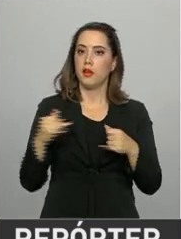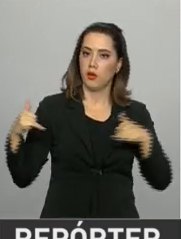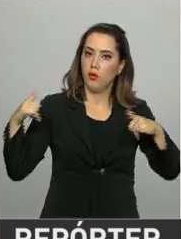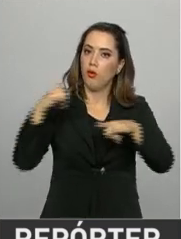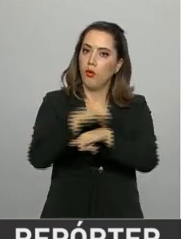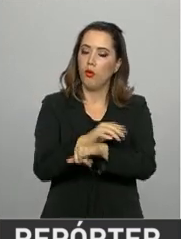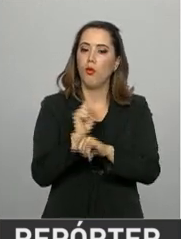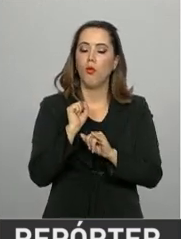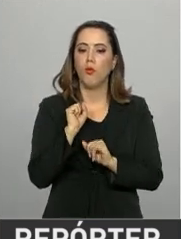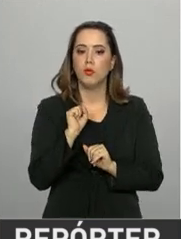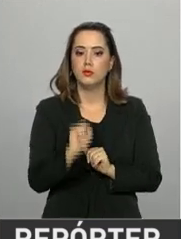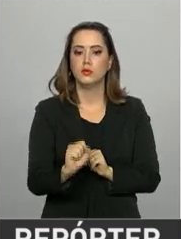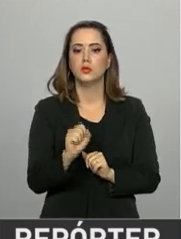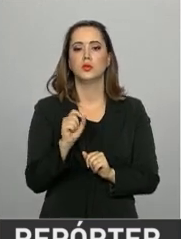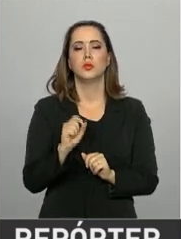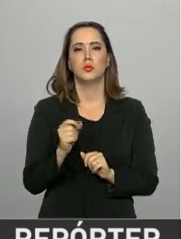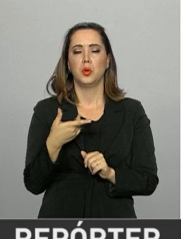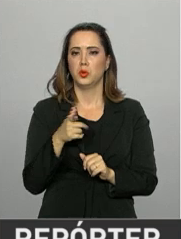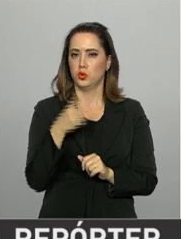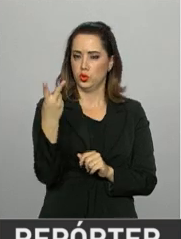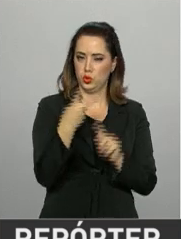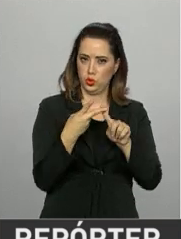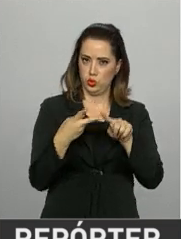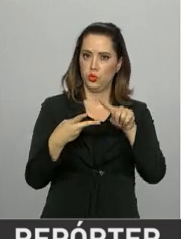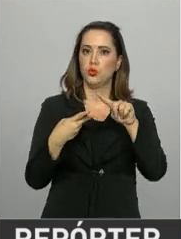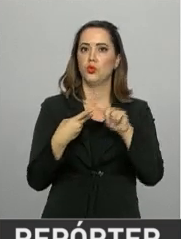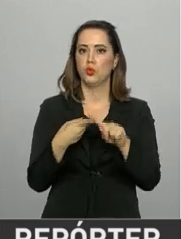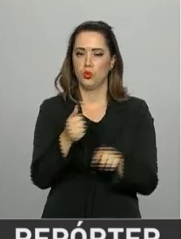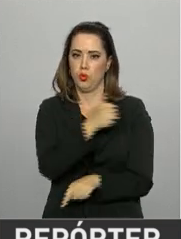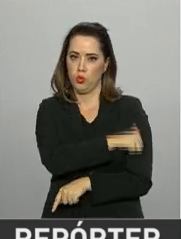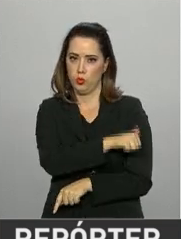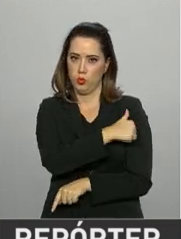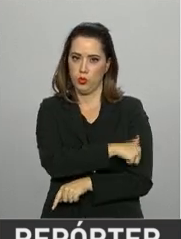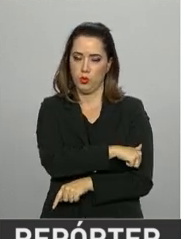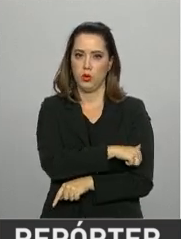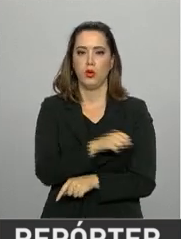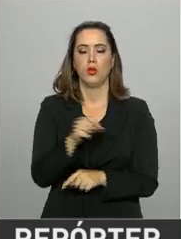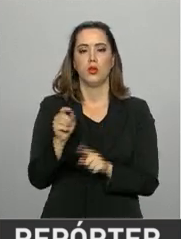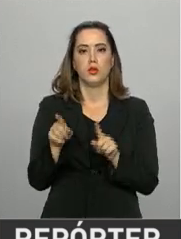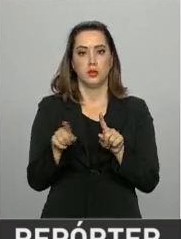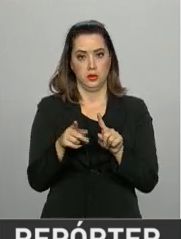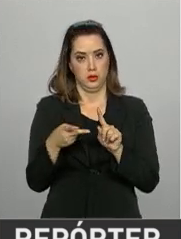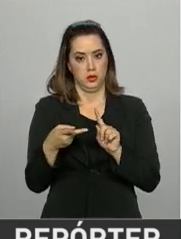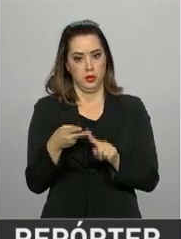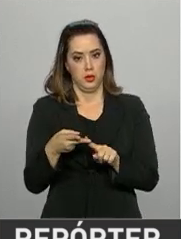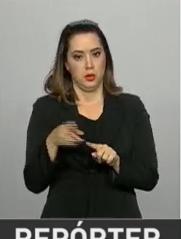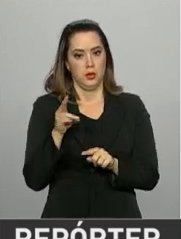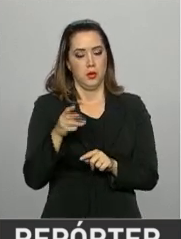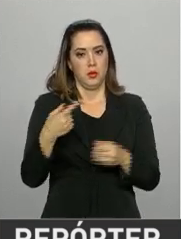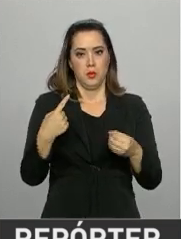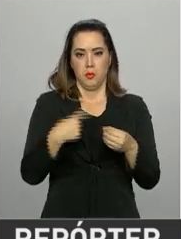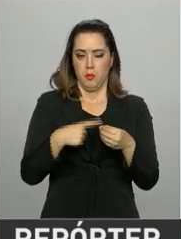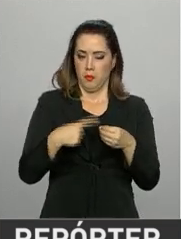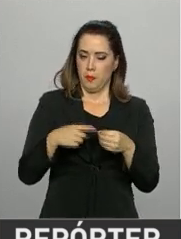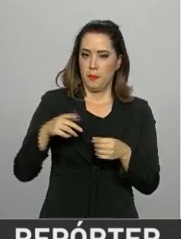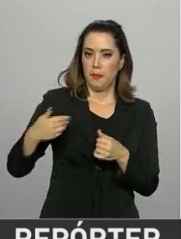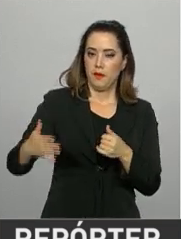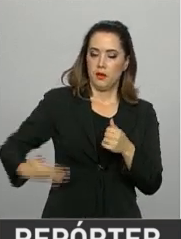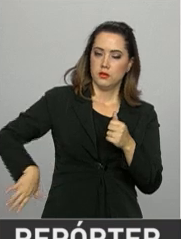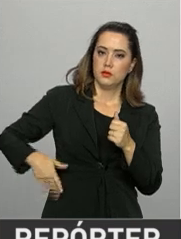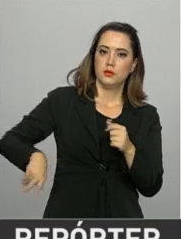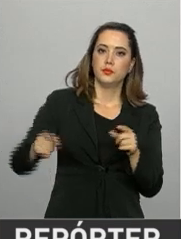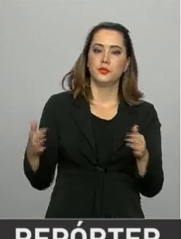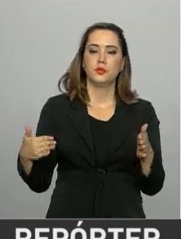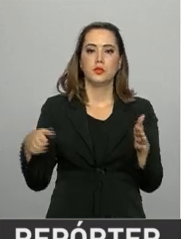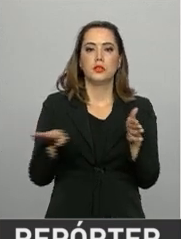de competição. Inclui os aeroportos do Galeão, Santos Dumont, de Niterói até a Praia de Grumari e do Oceano Atlântico